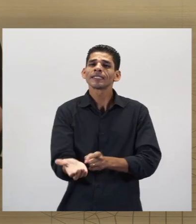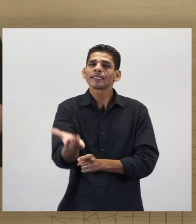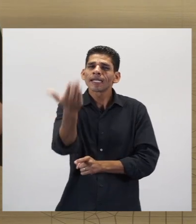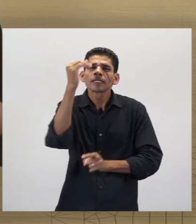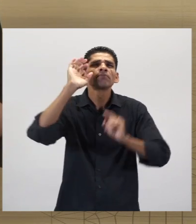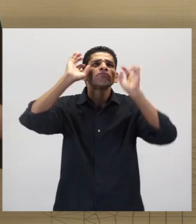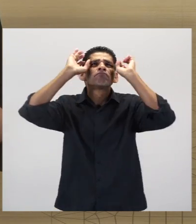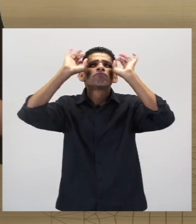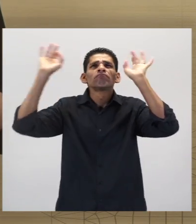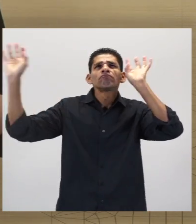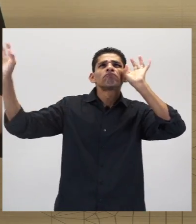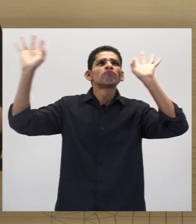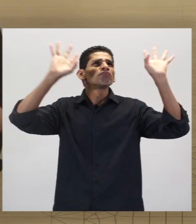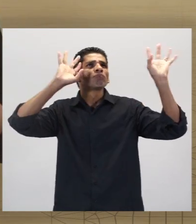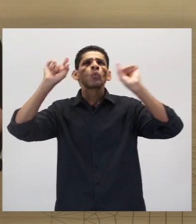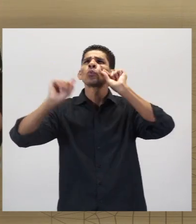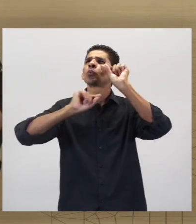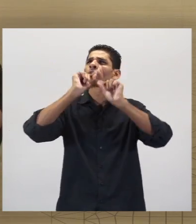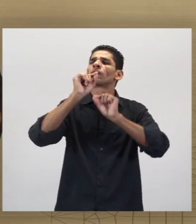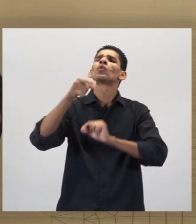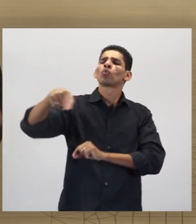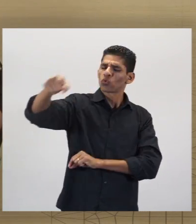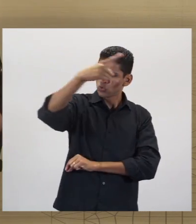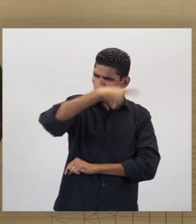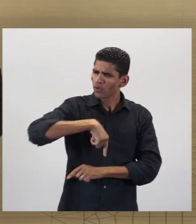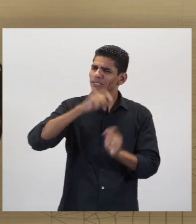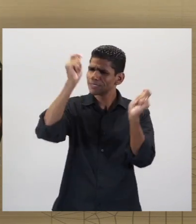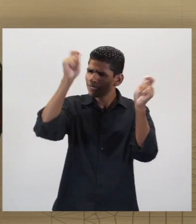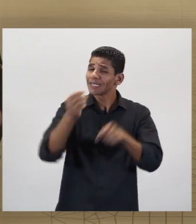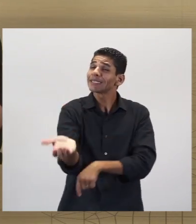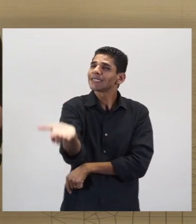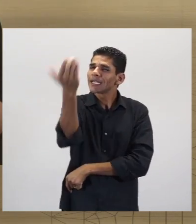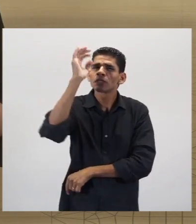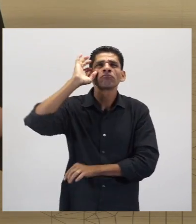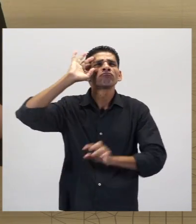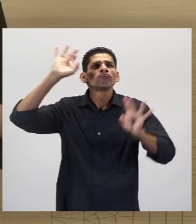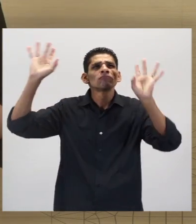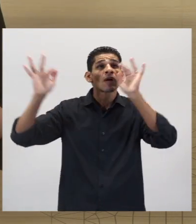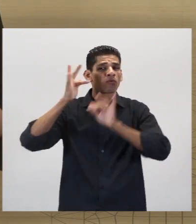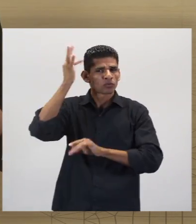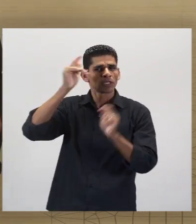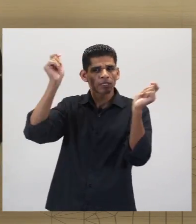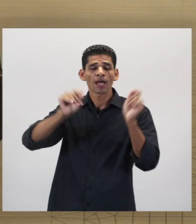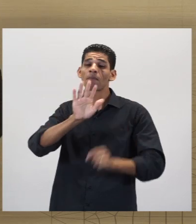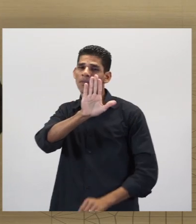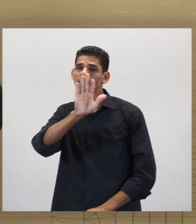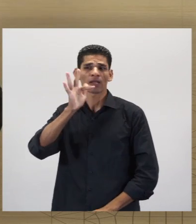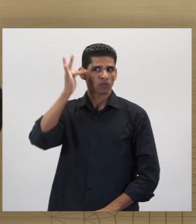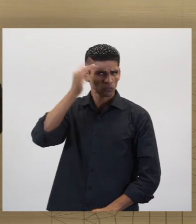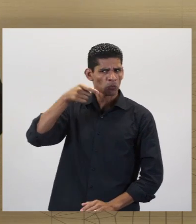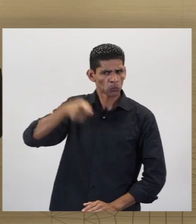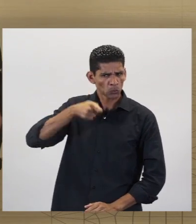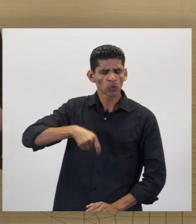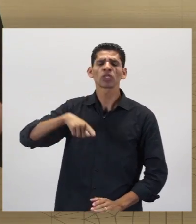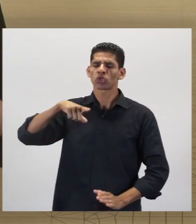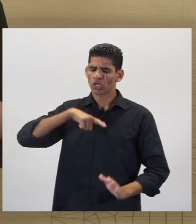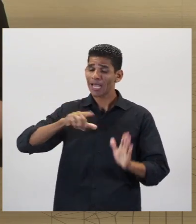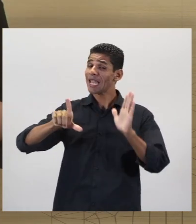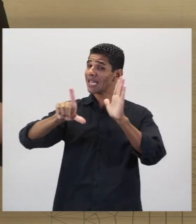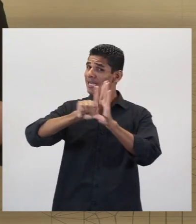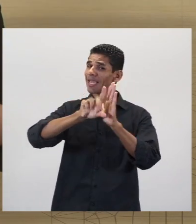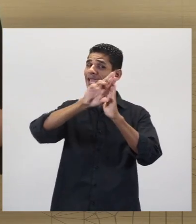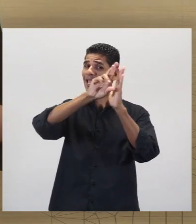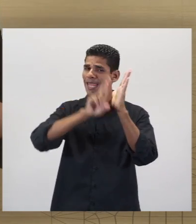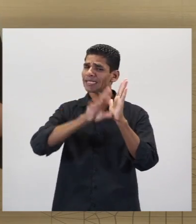Na realidade, todos temos um pouco de filósofo. Não obstante, a filosofia rigorosa tem leis, regras e normas para o